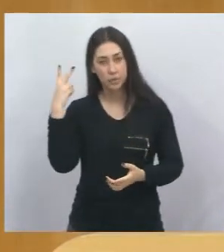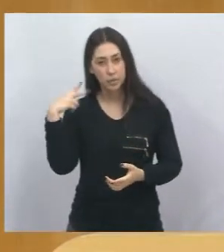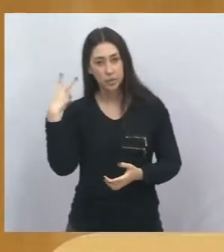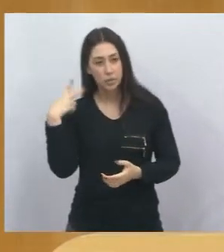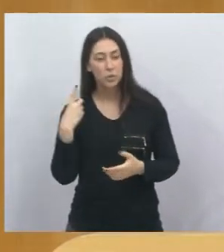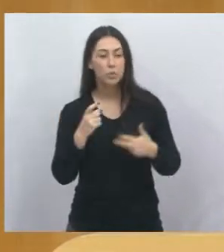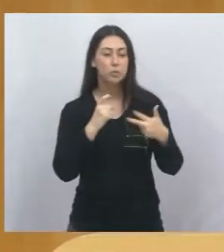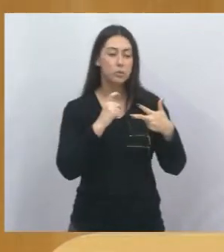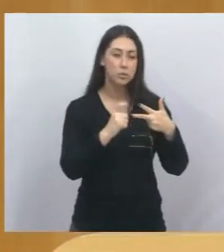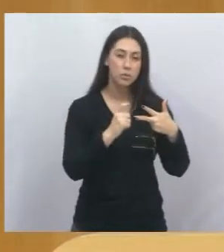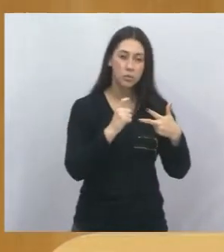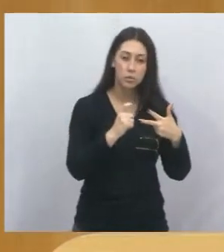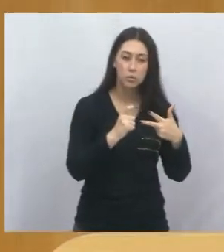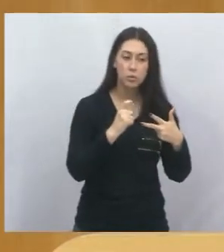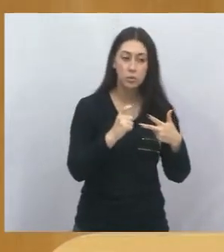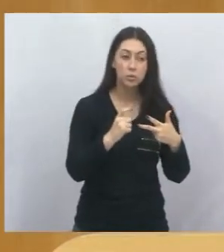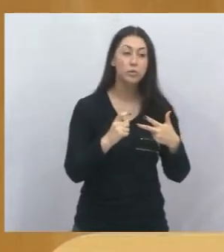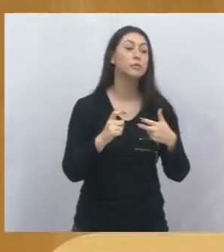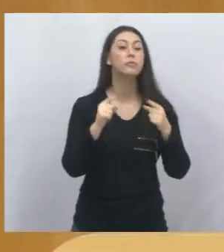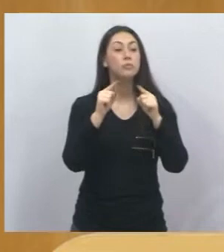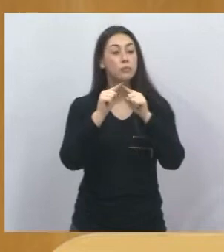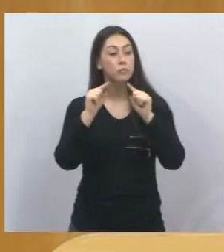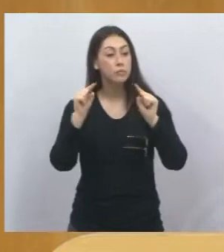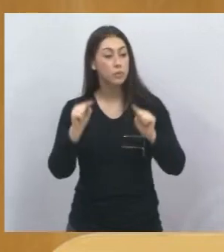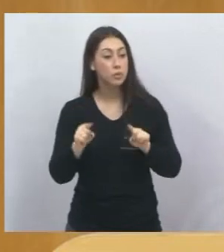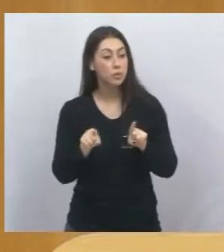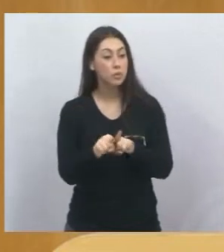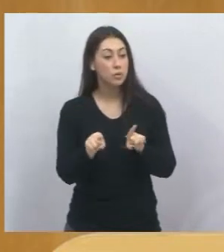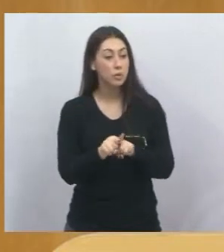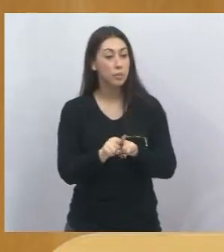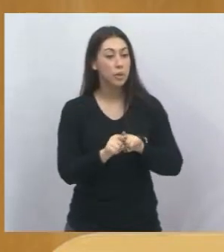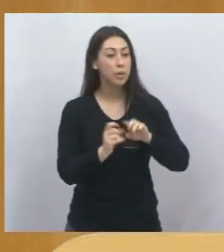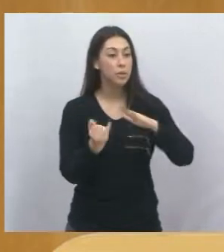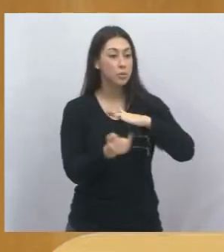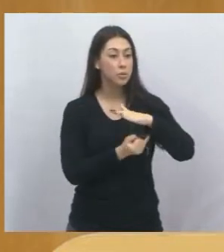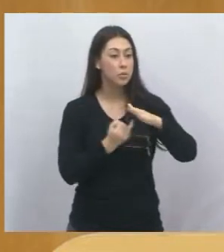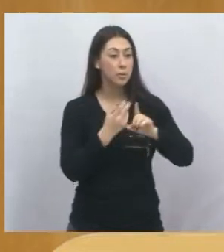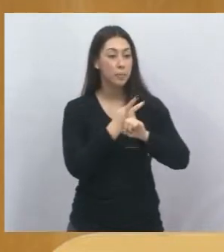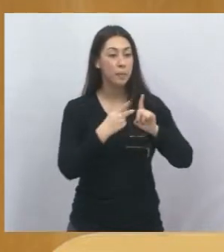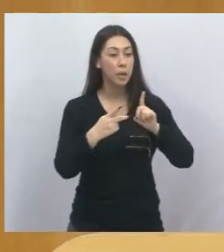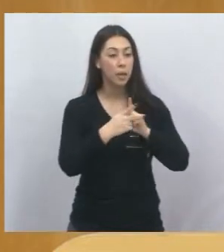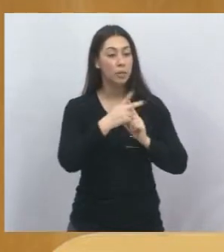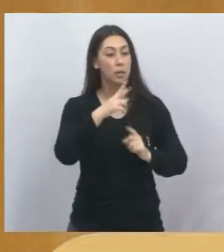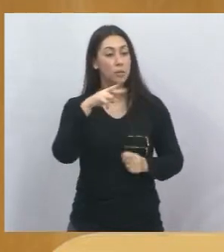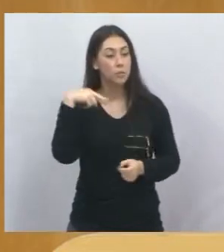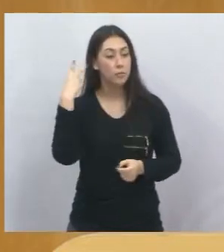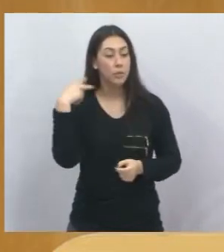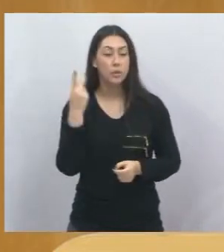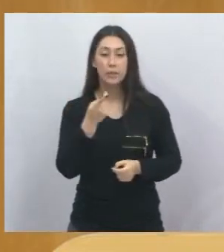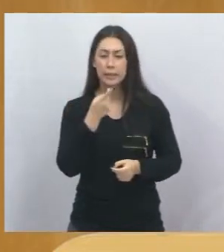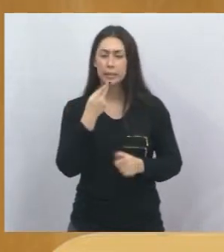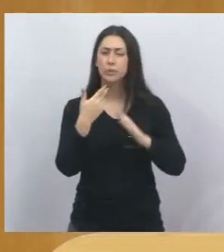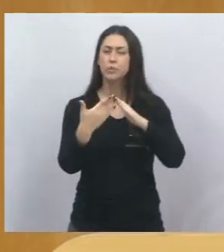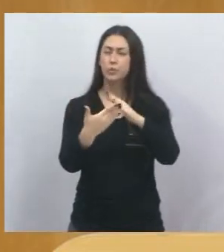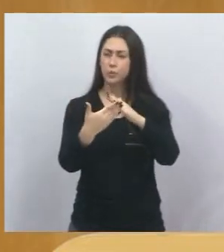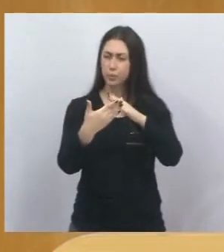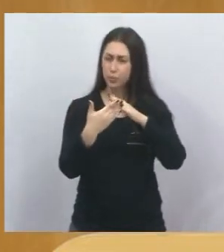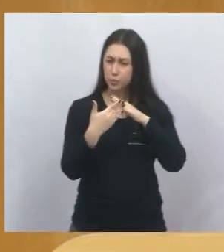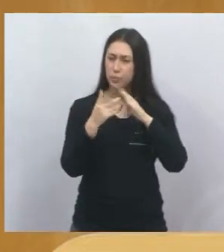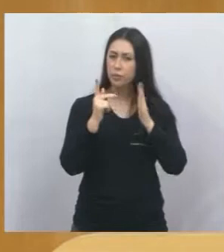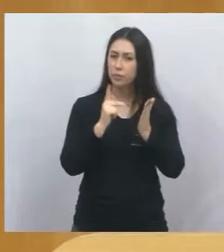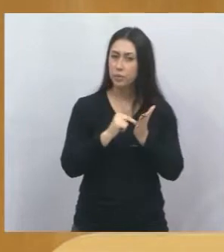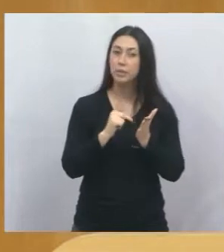o executivo, servidor do IPMJ, Hernani, que colaborou muito com essa